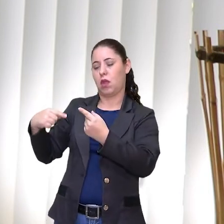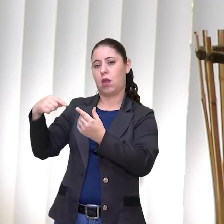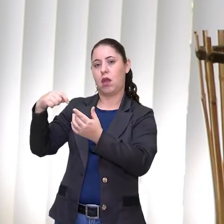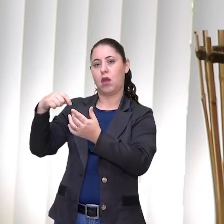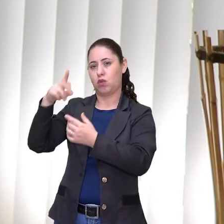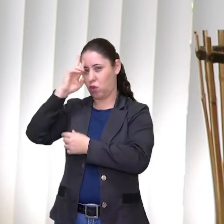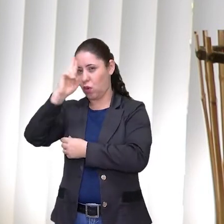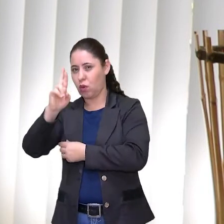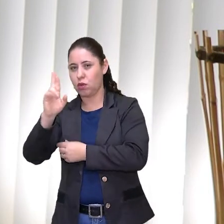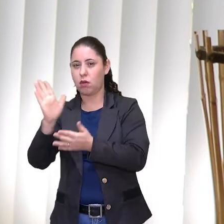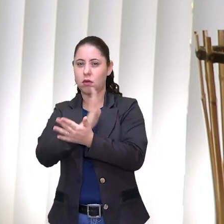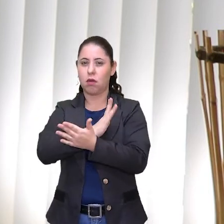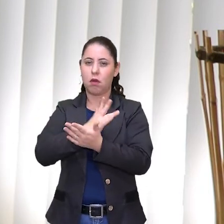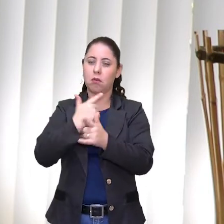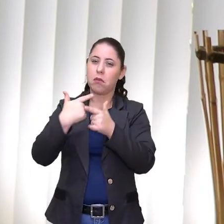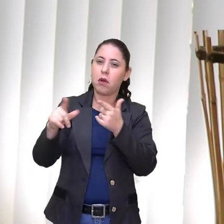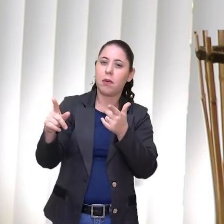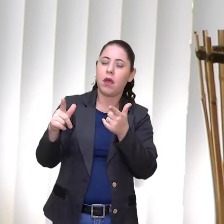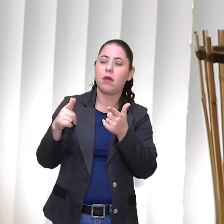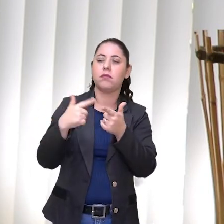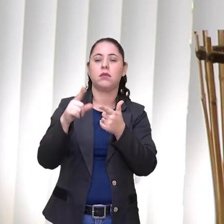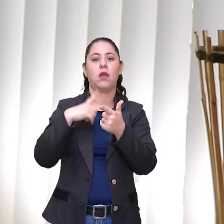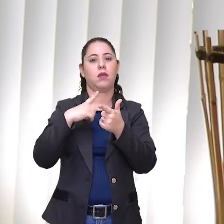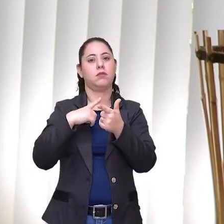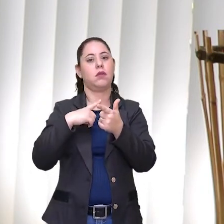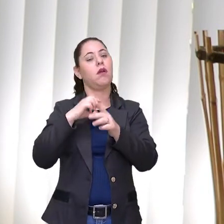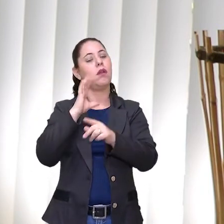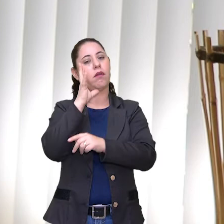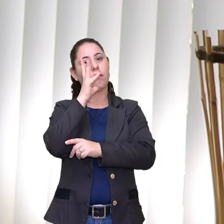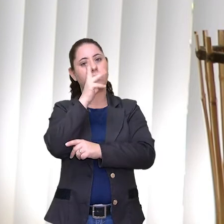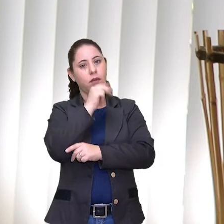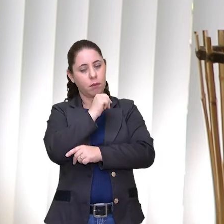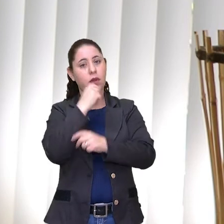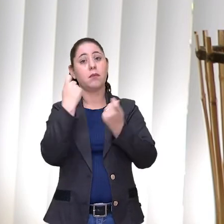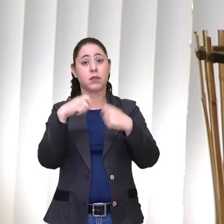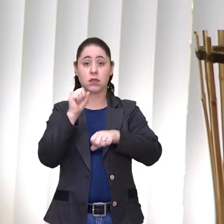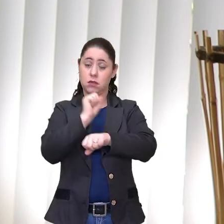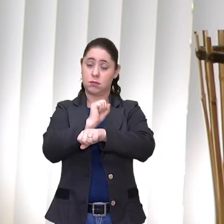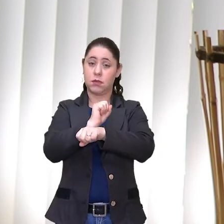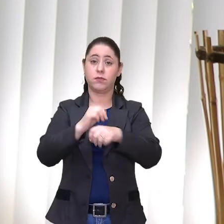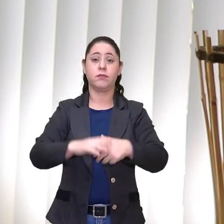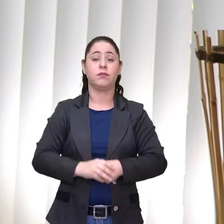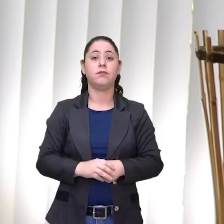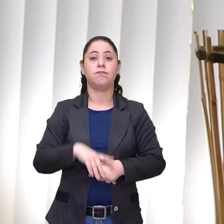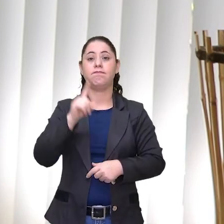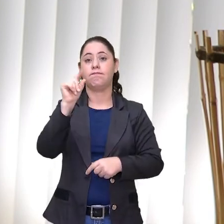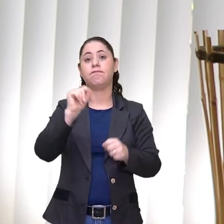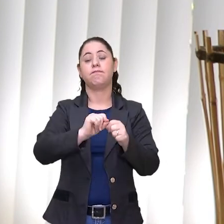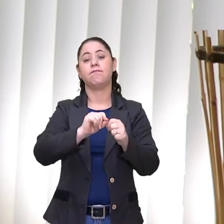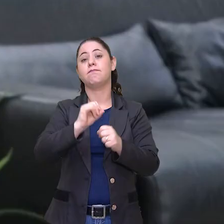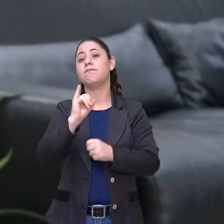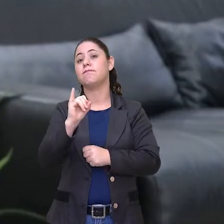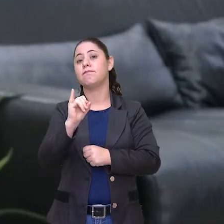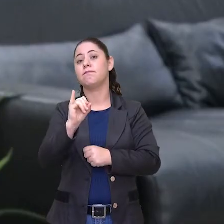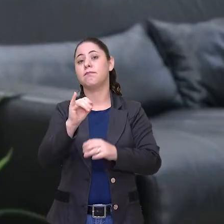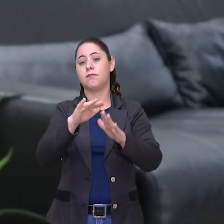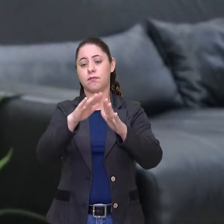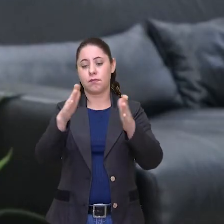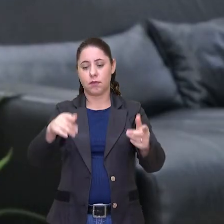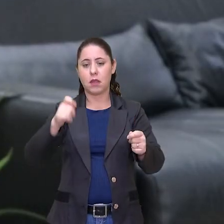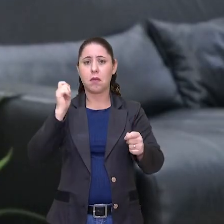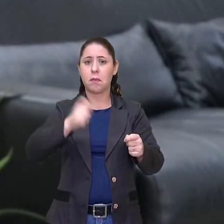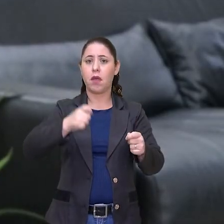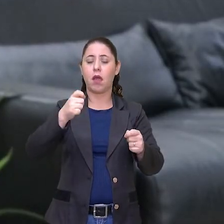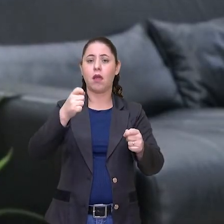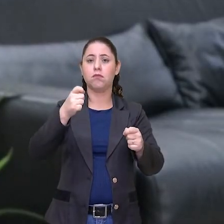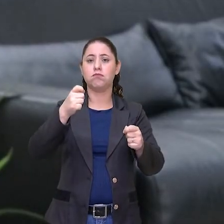algum possuidor, demandar algum outro tipo de medida que possa ser necessária de fato. E o que fazer se